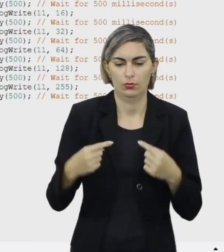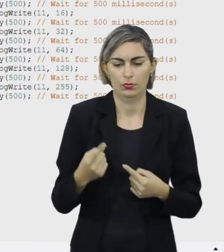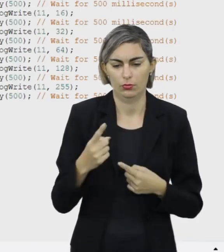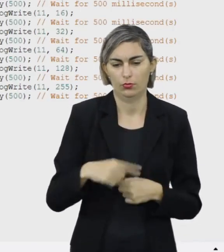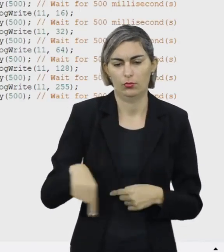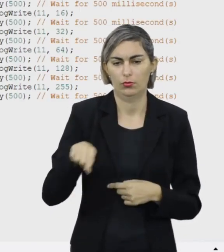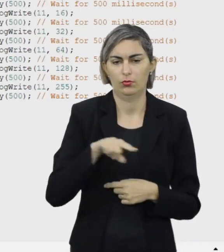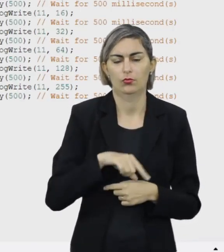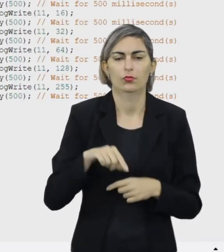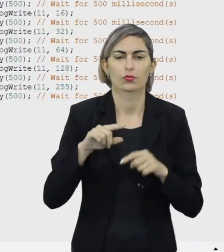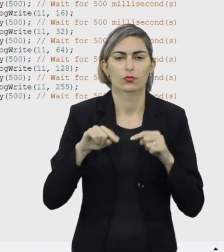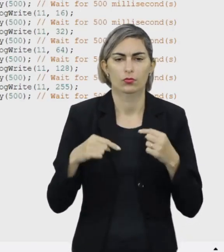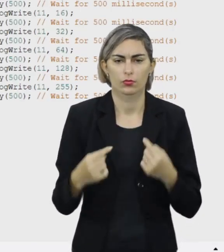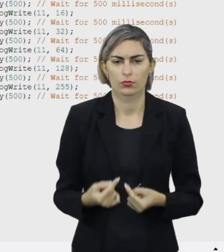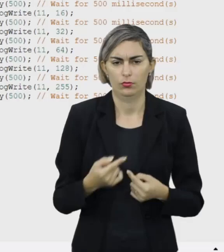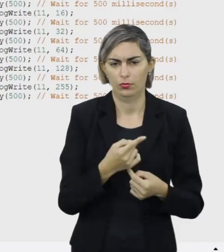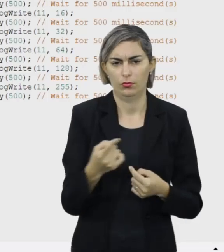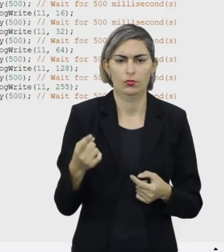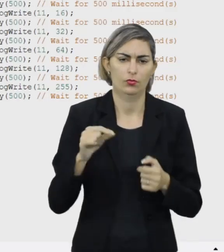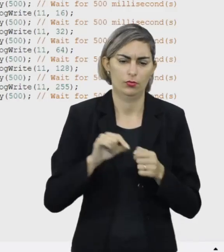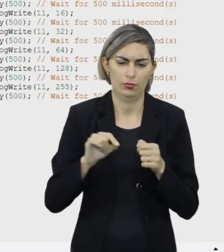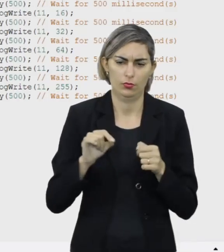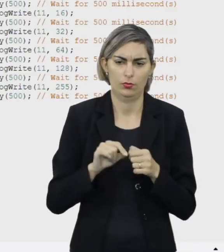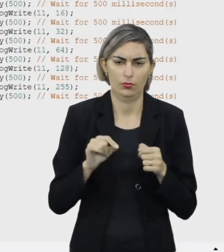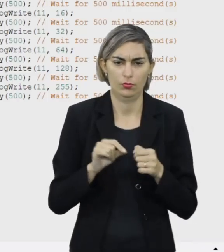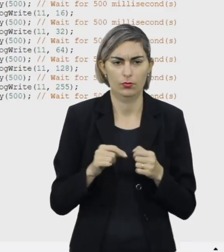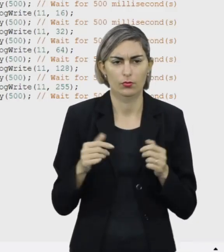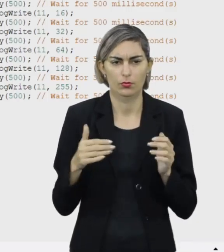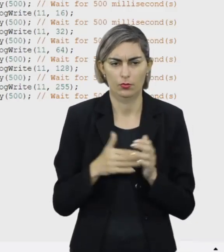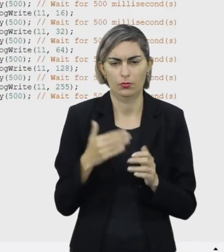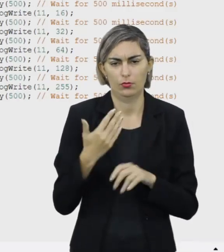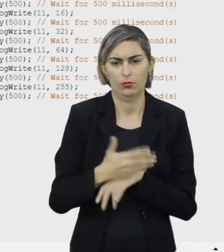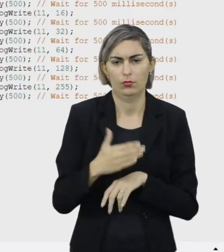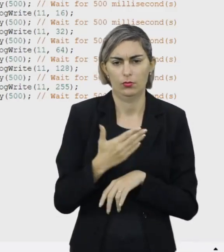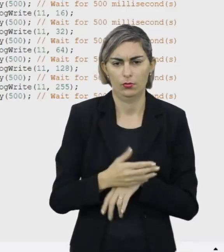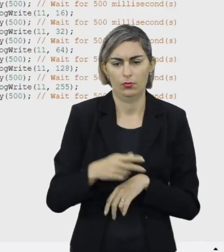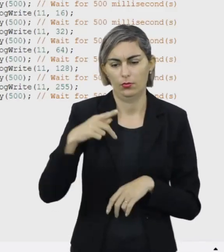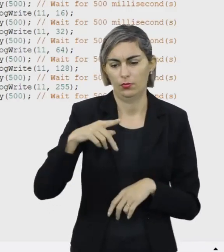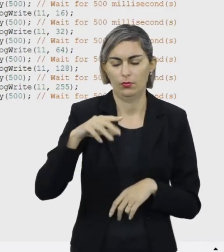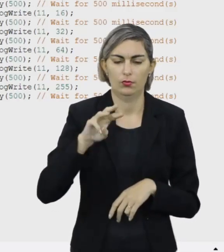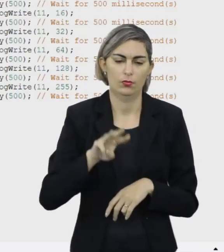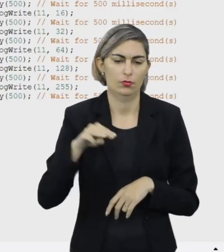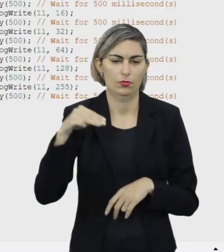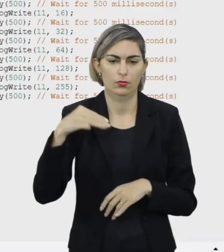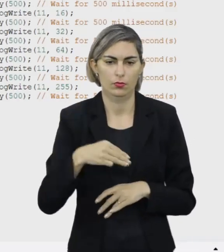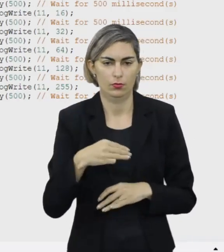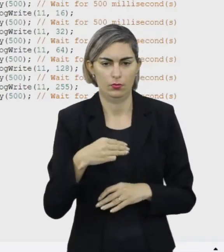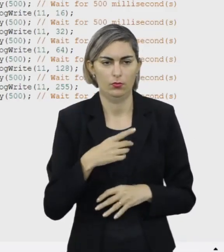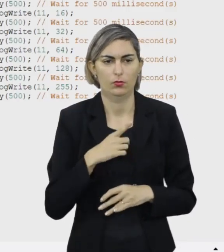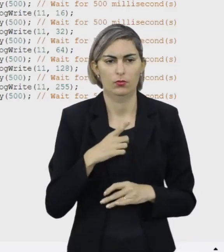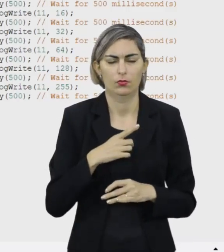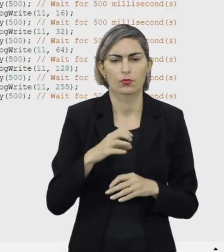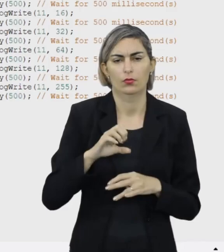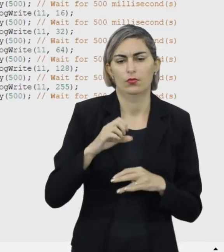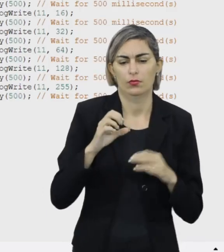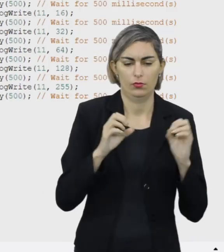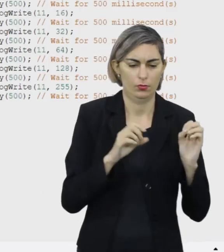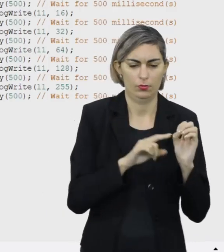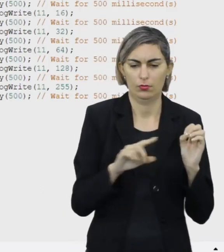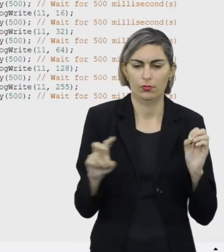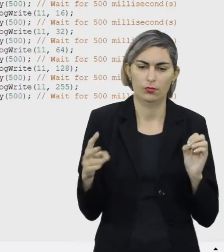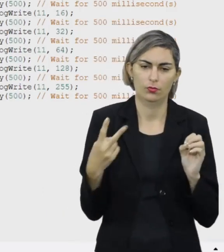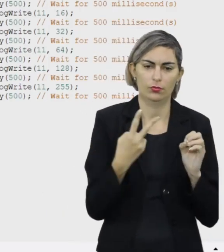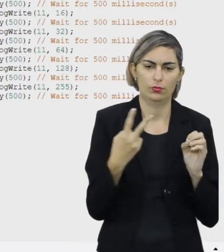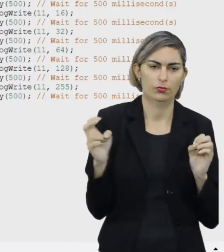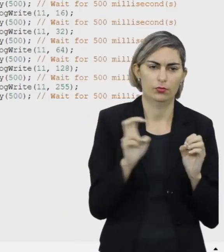nosso desafio que vocês devem fazer para treinar um pouquinho de PWM. O desafio é o seguinte: a gente tem uma escala que vai de 0 a